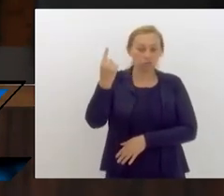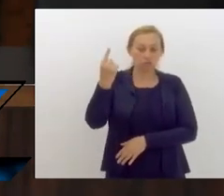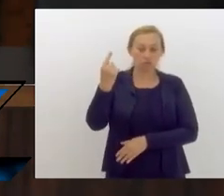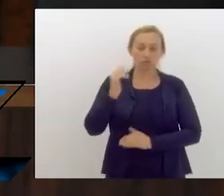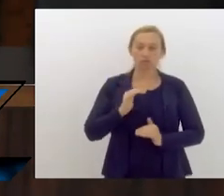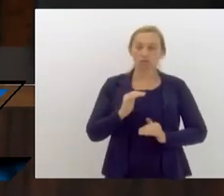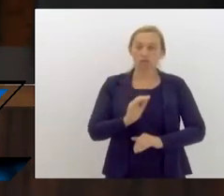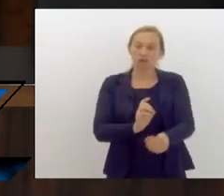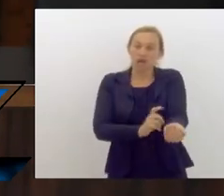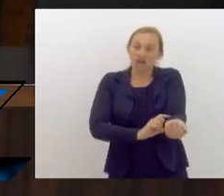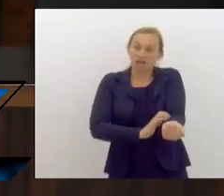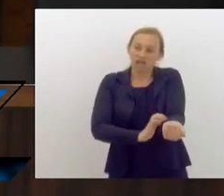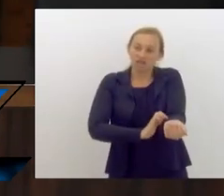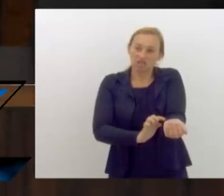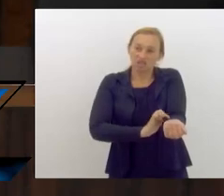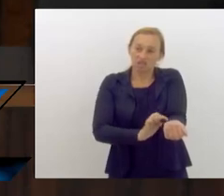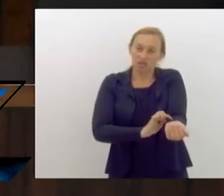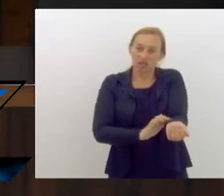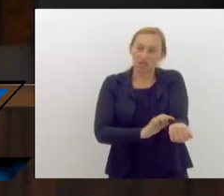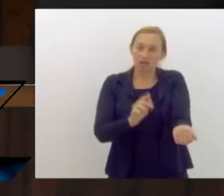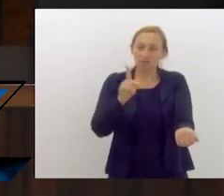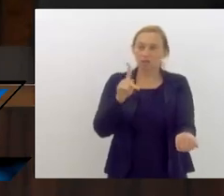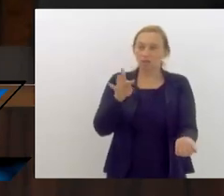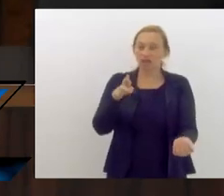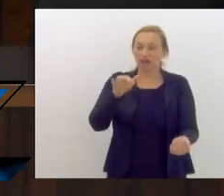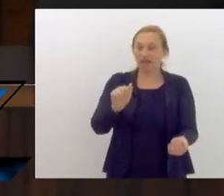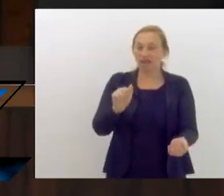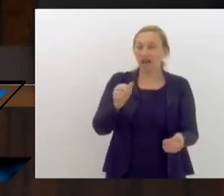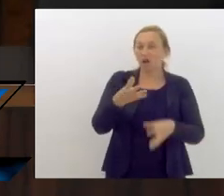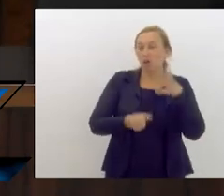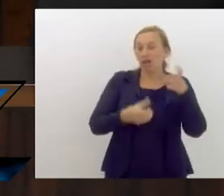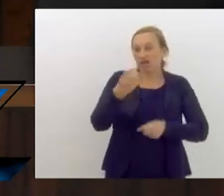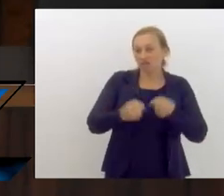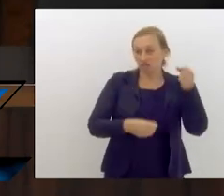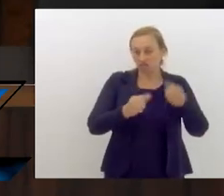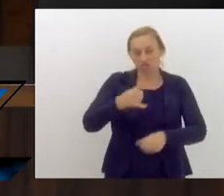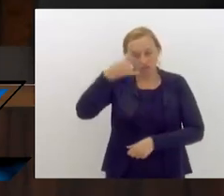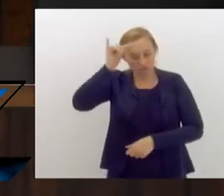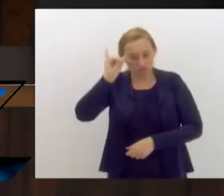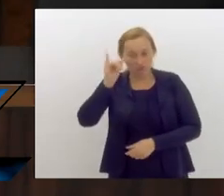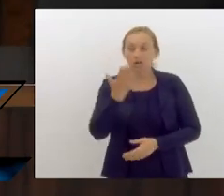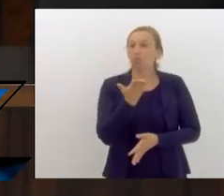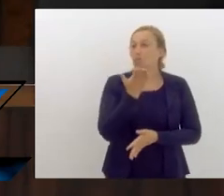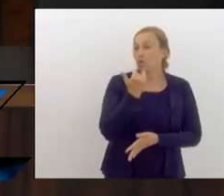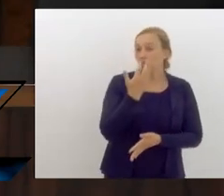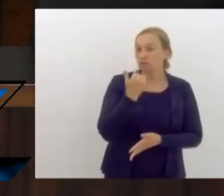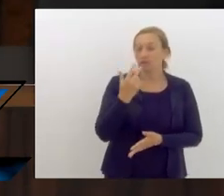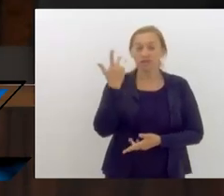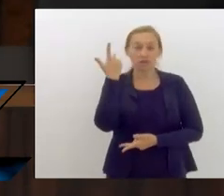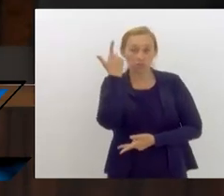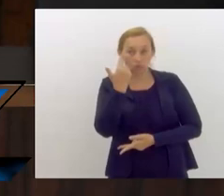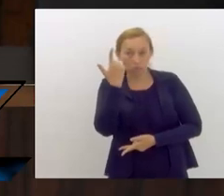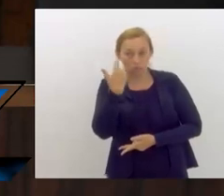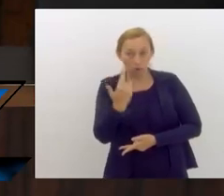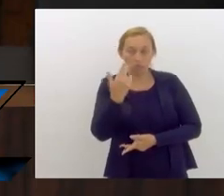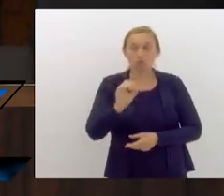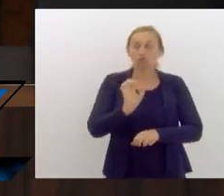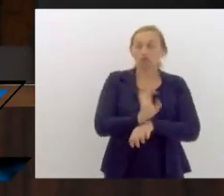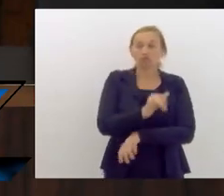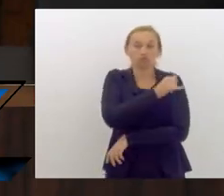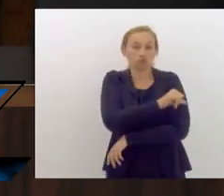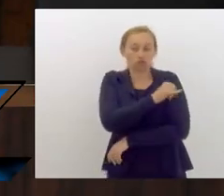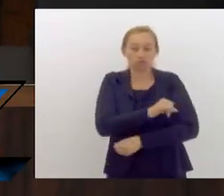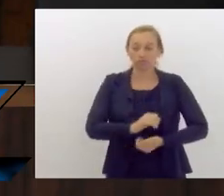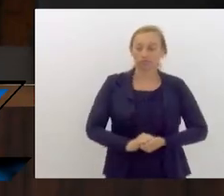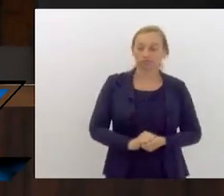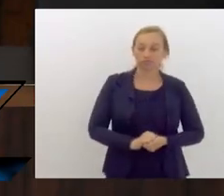alergia a proteína do leite de vaca que impossibilite uma alimentação considerada normal no âmbito do Estado do Rio de